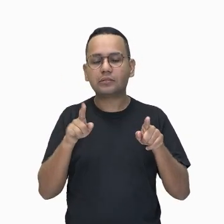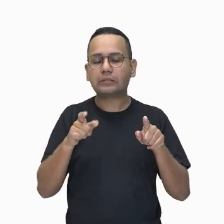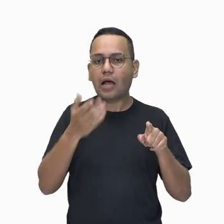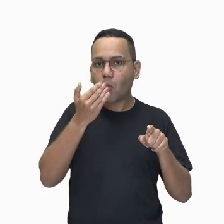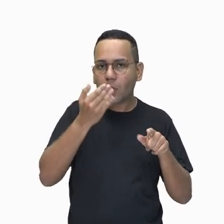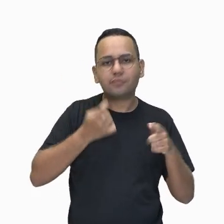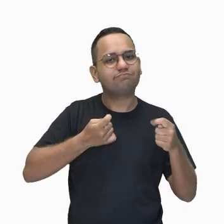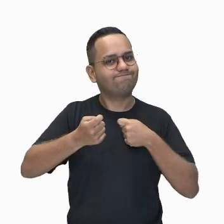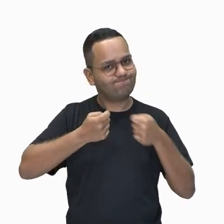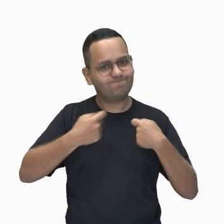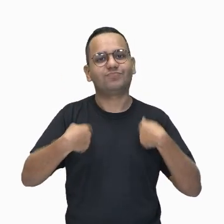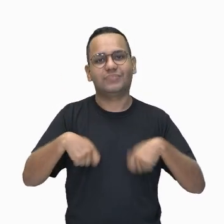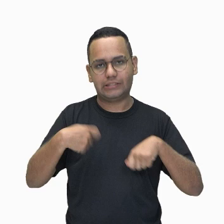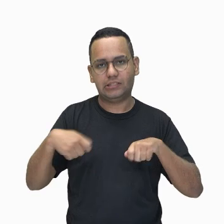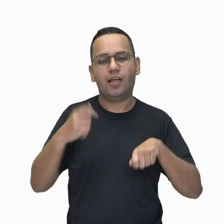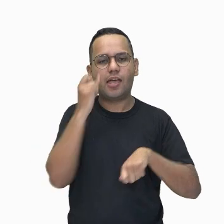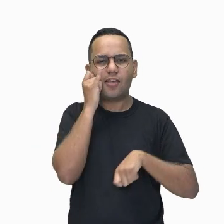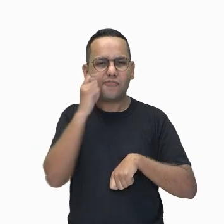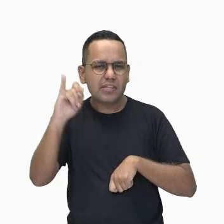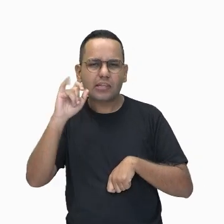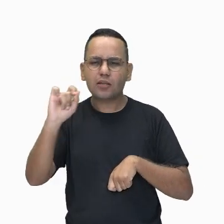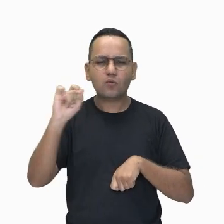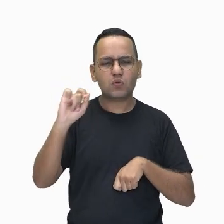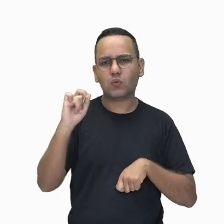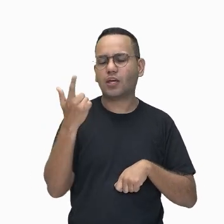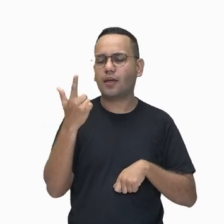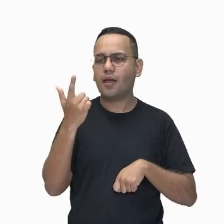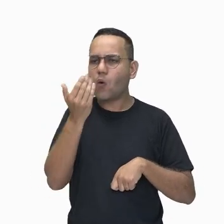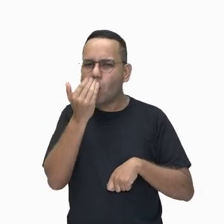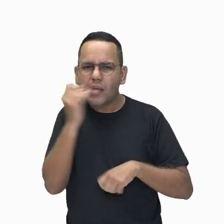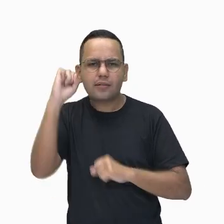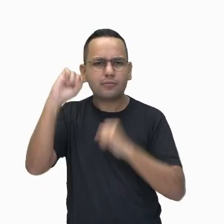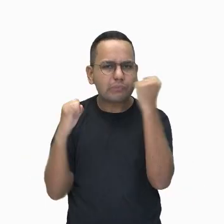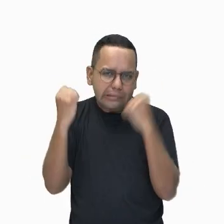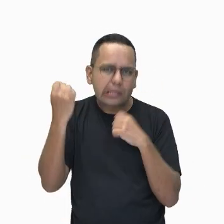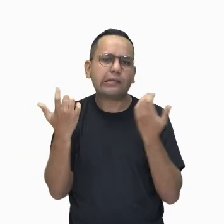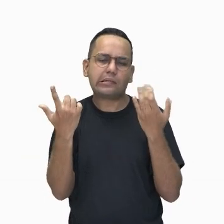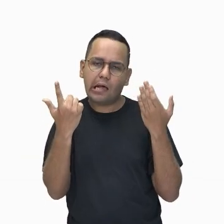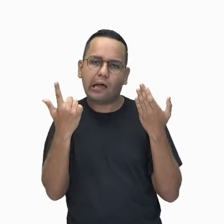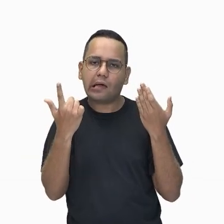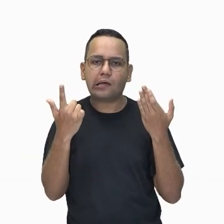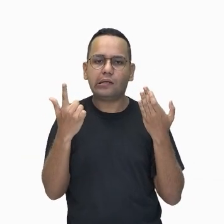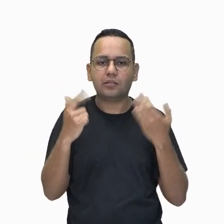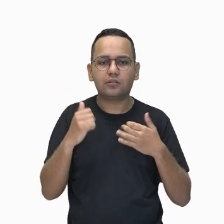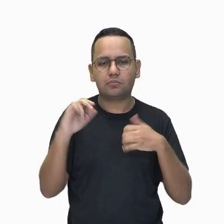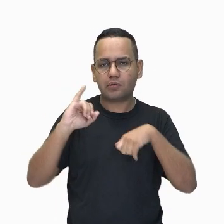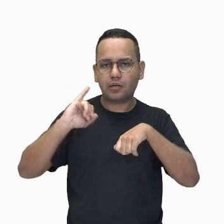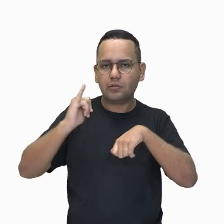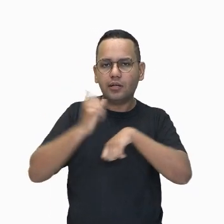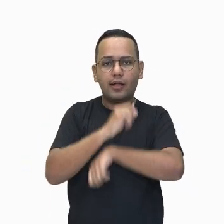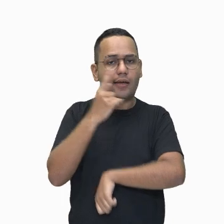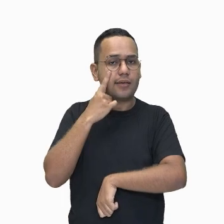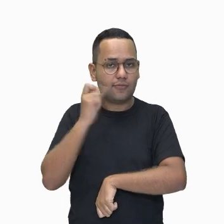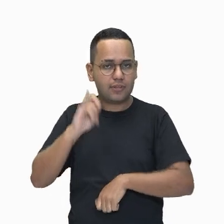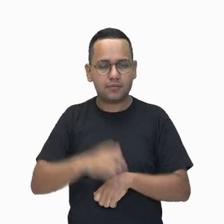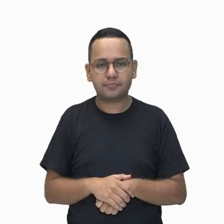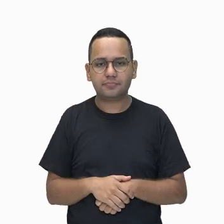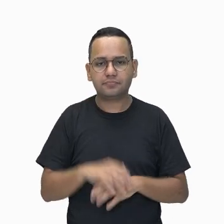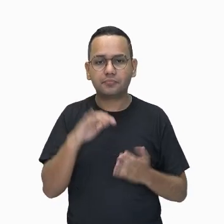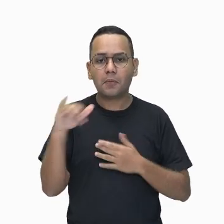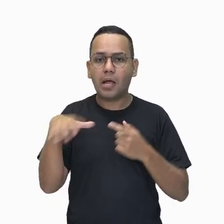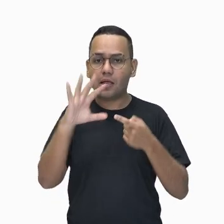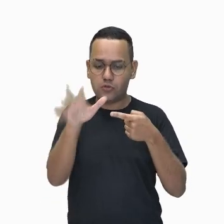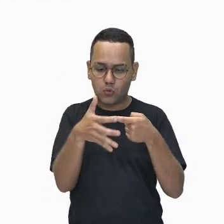restritiva, evitando alimentos que ajudam a acumular mais gordura, como os doces, por exemplo. Normalmente, essa galera necessita